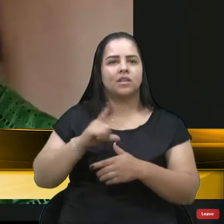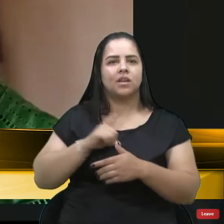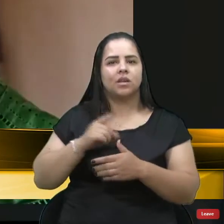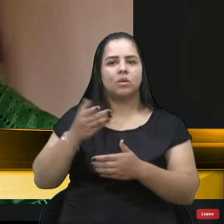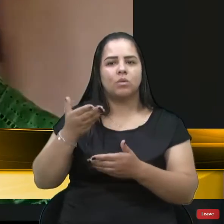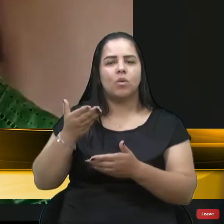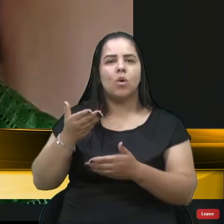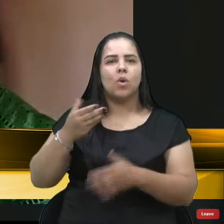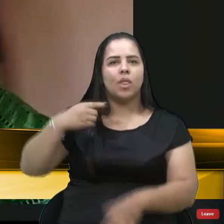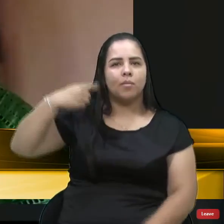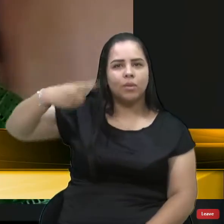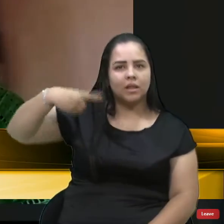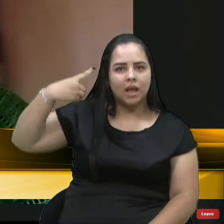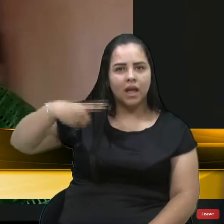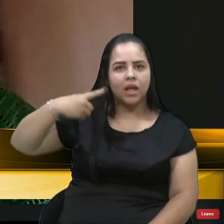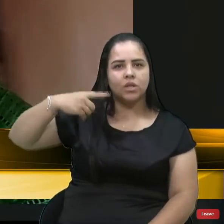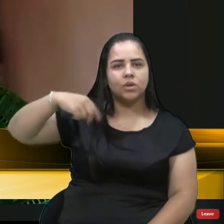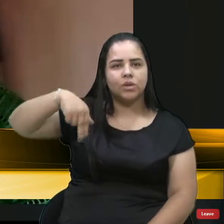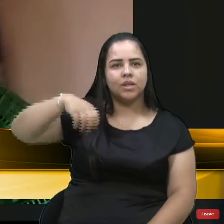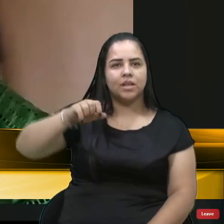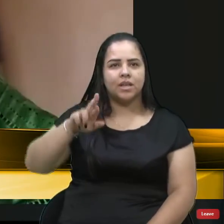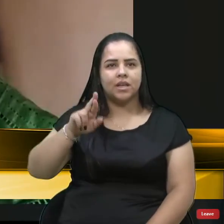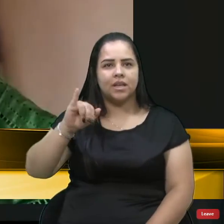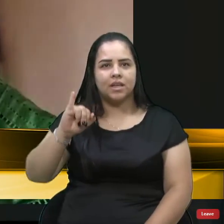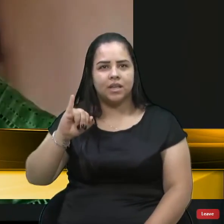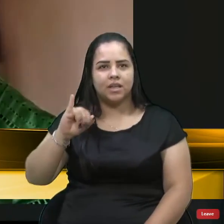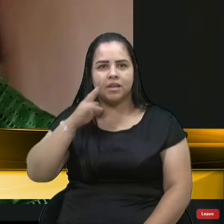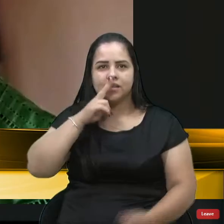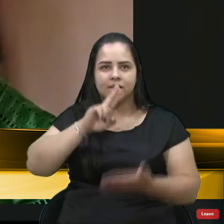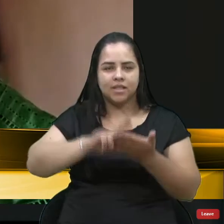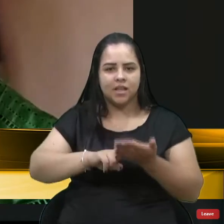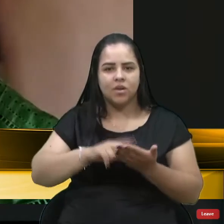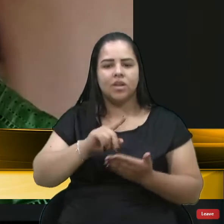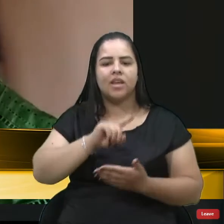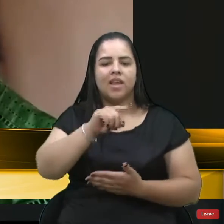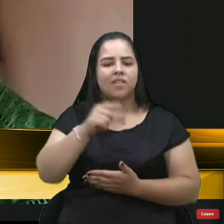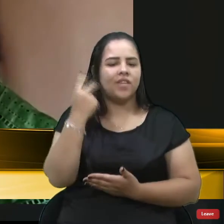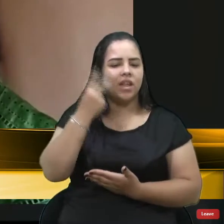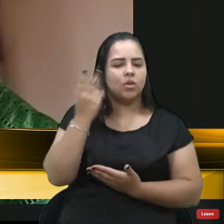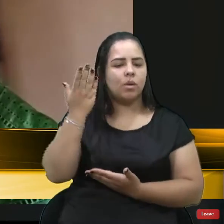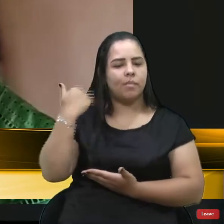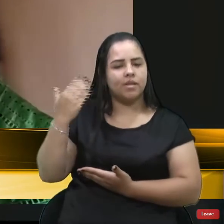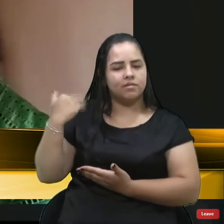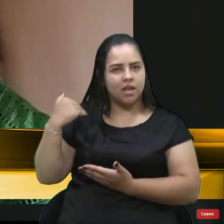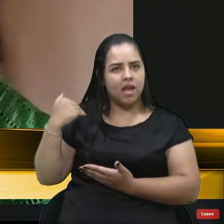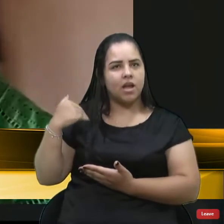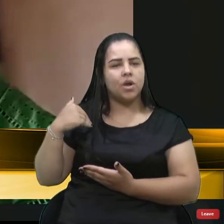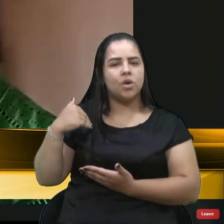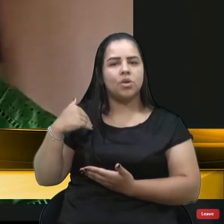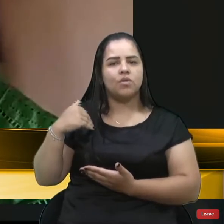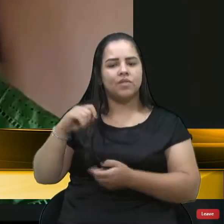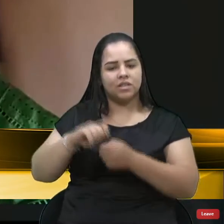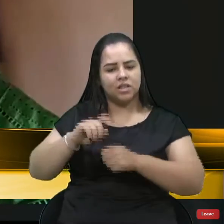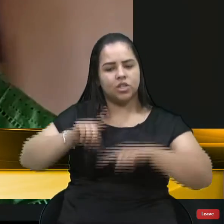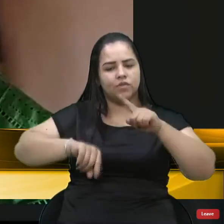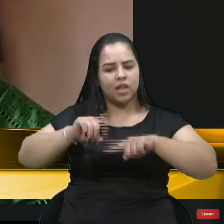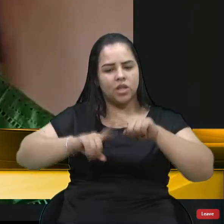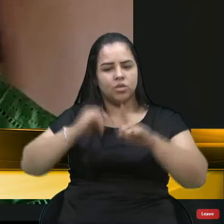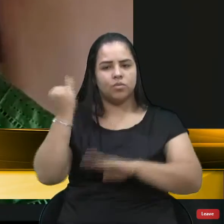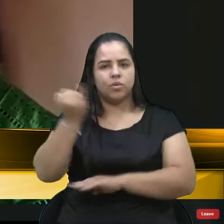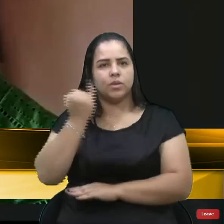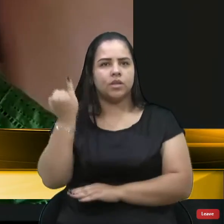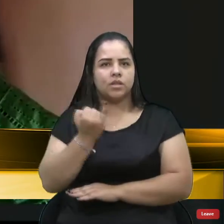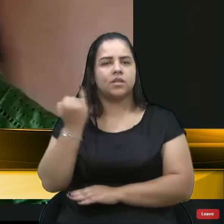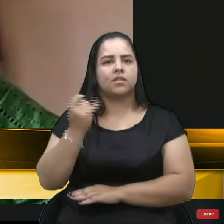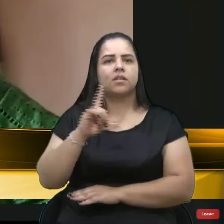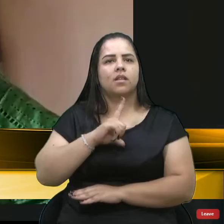Nerio Carteiro, que quando vereador nesta casa, né, protocolou ações importantes, entre elas, né, a